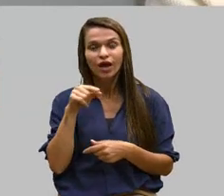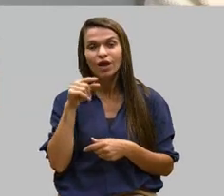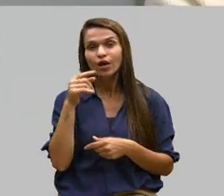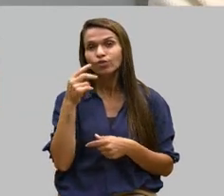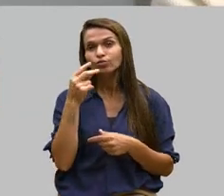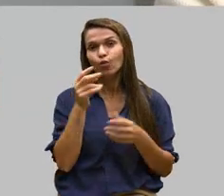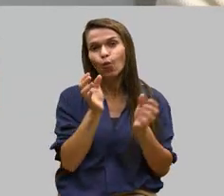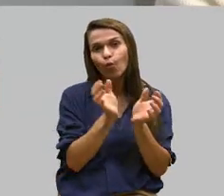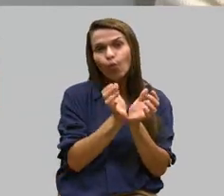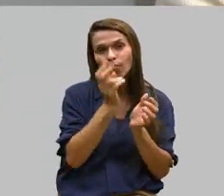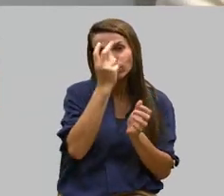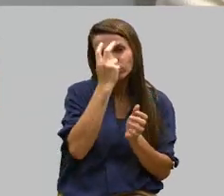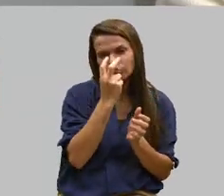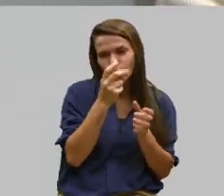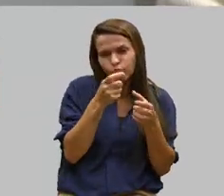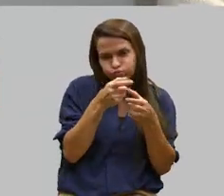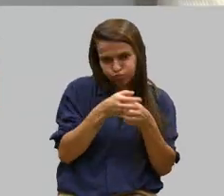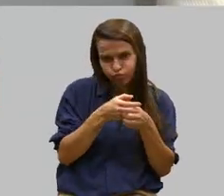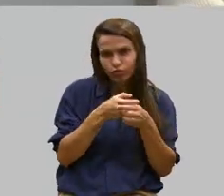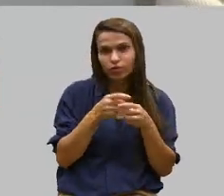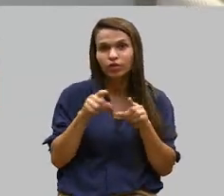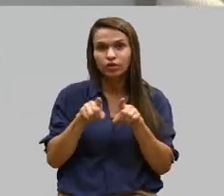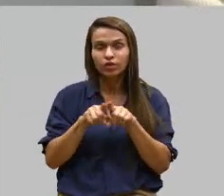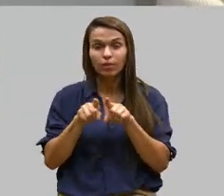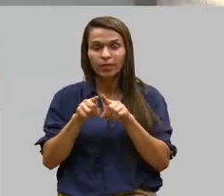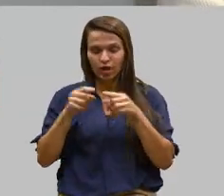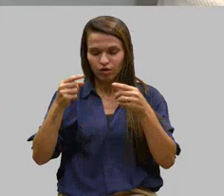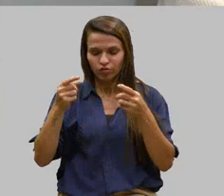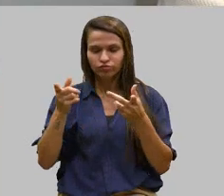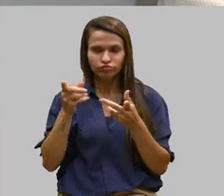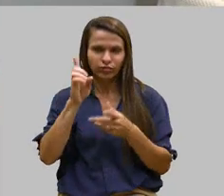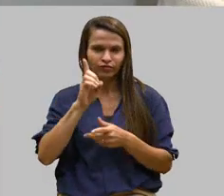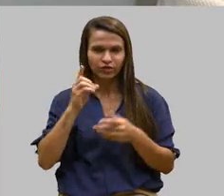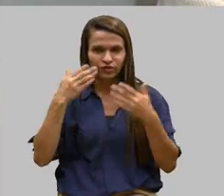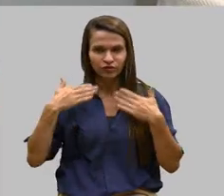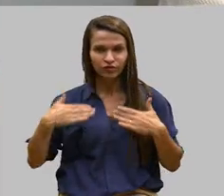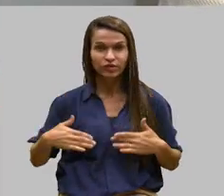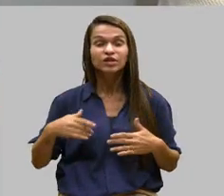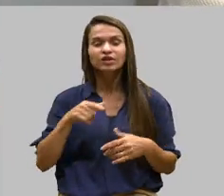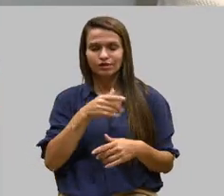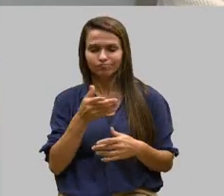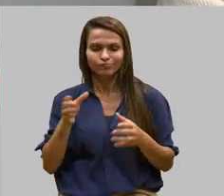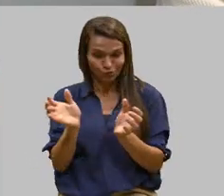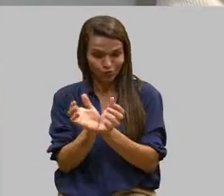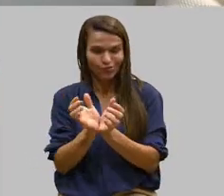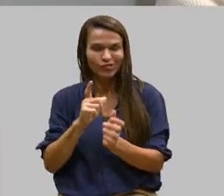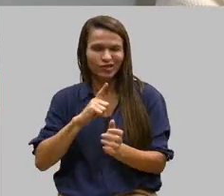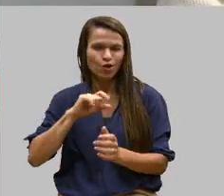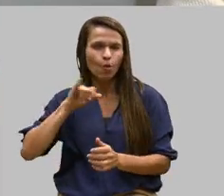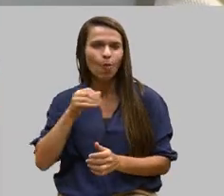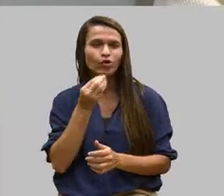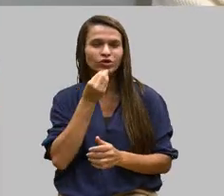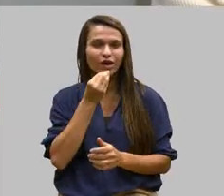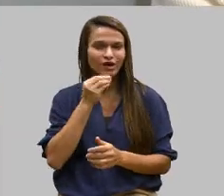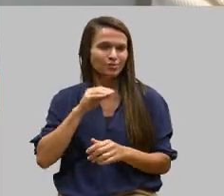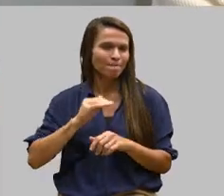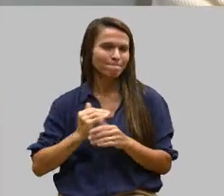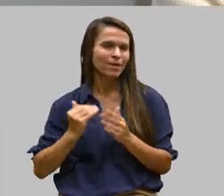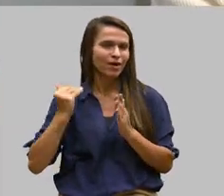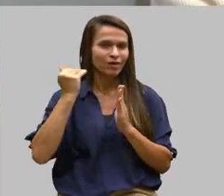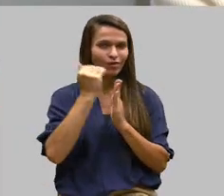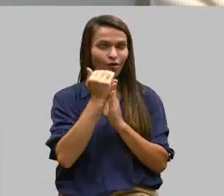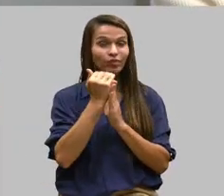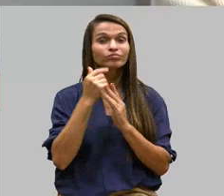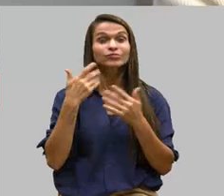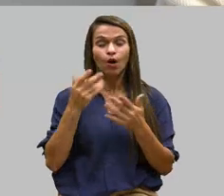em menor quantidade e os físicos eles têm uma oportunidade maior porque o próprio RH da empresa ela já